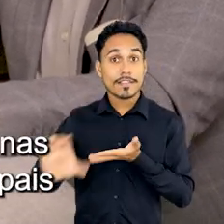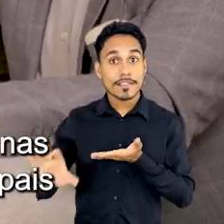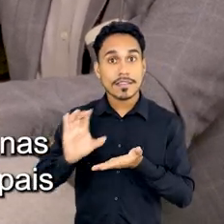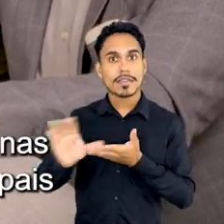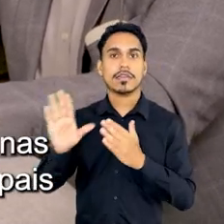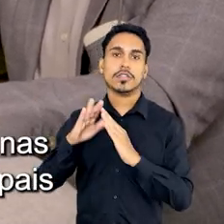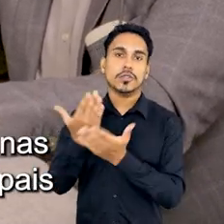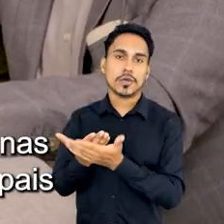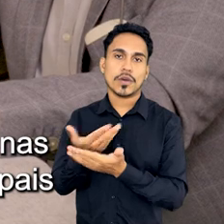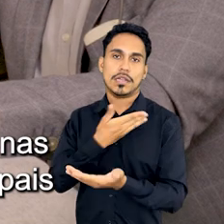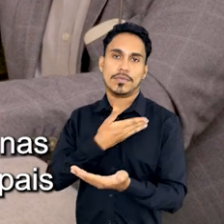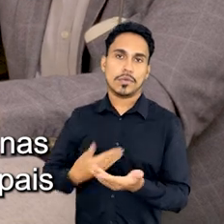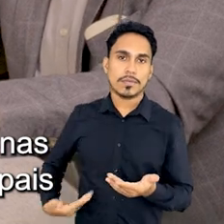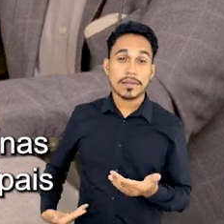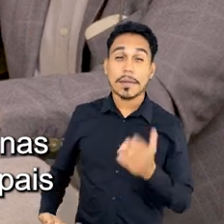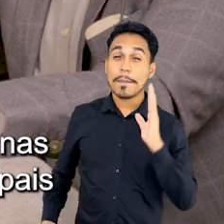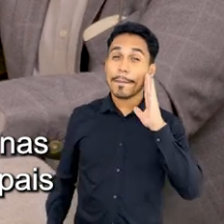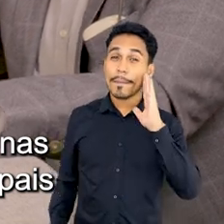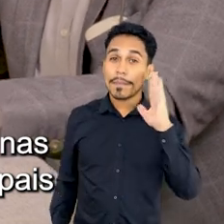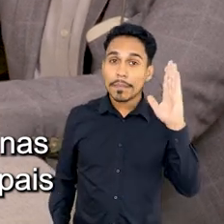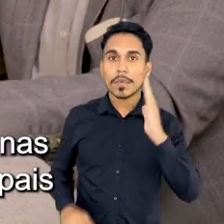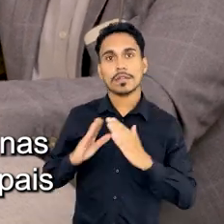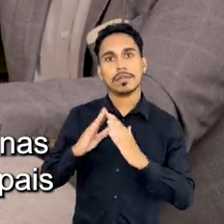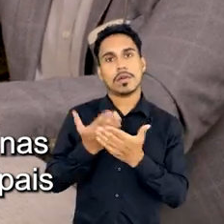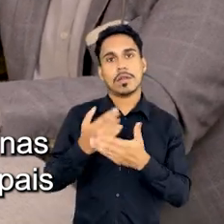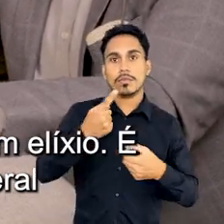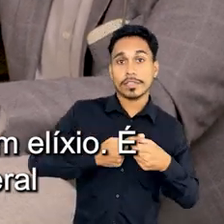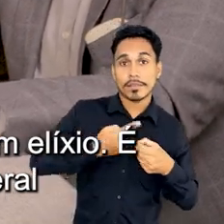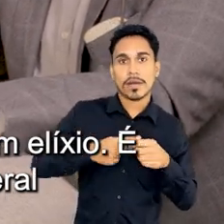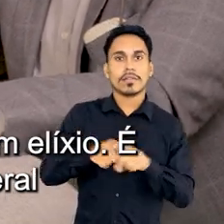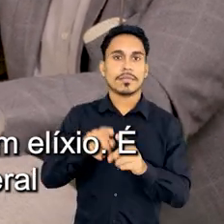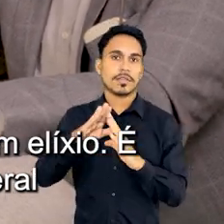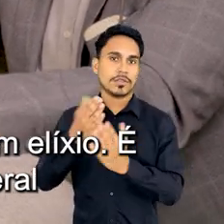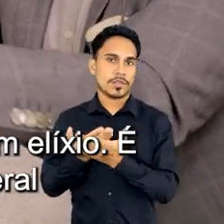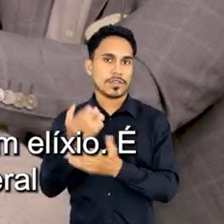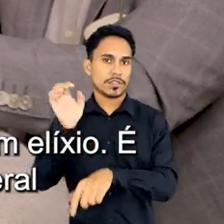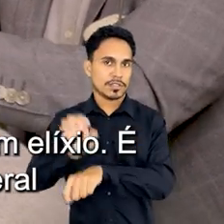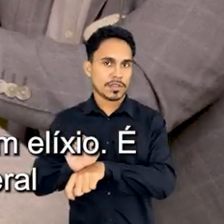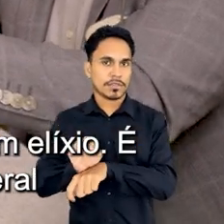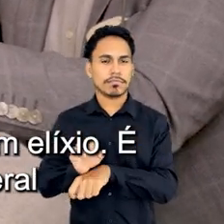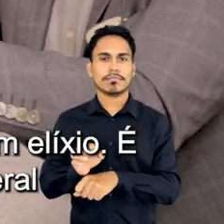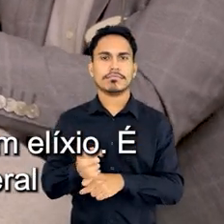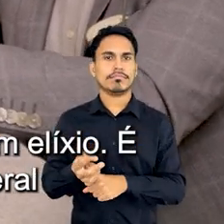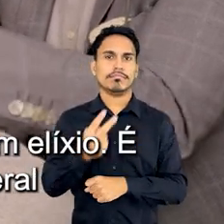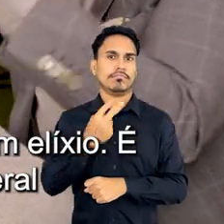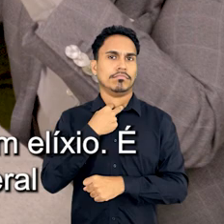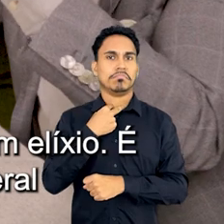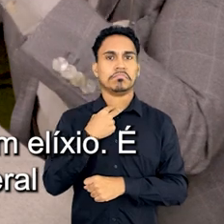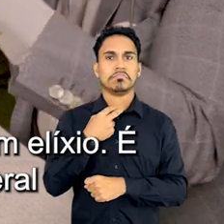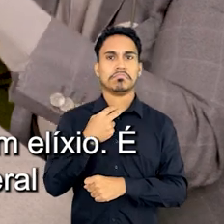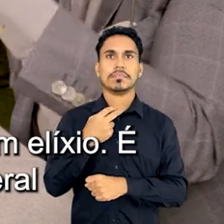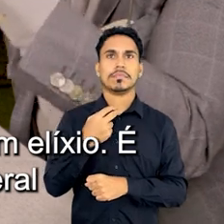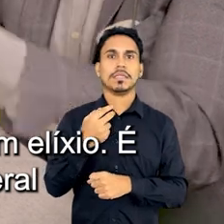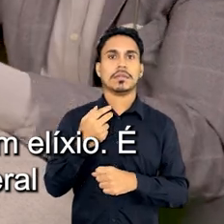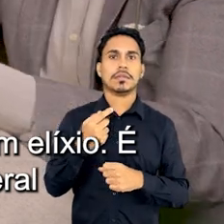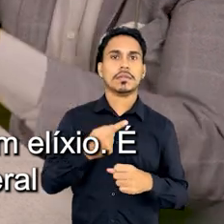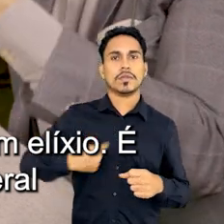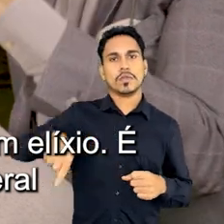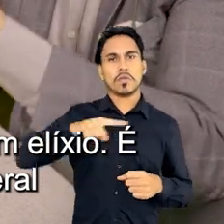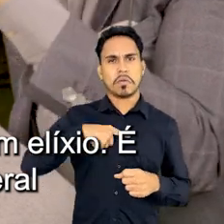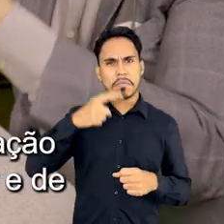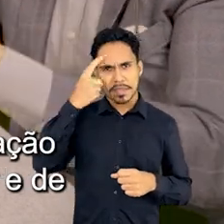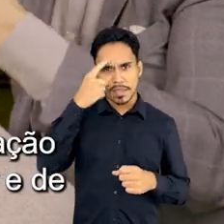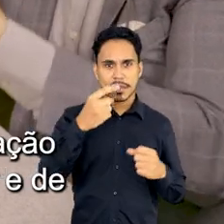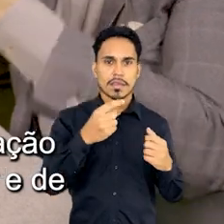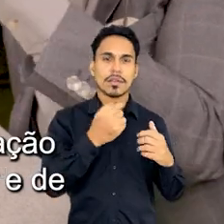investimentos nas escolas públicas sobretudo nas escolas municipais e est estaduais né Nós somos nós não podemos ser um elízio é Ultra fala nossa muito recorrente